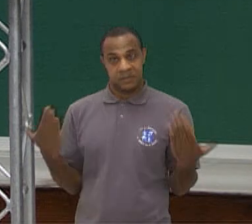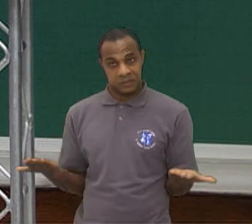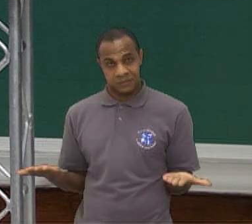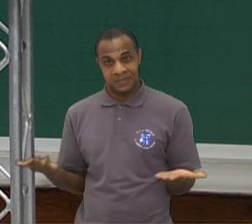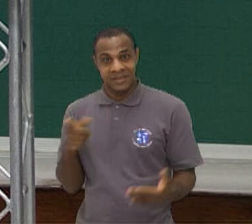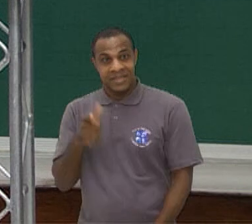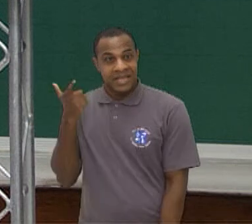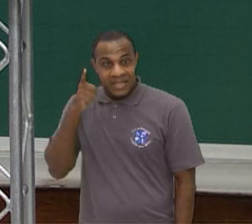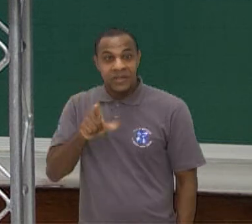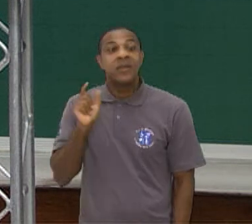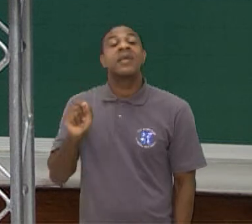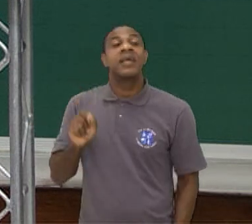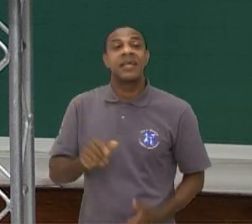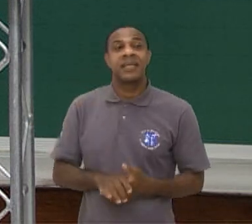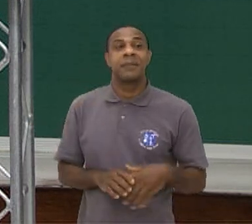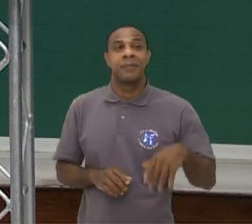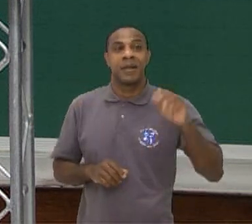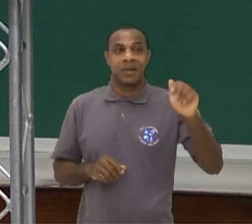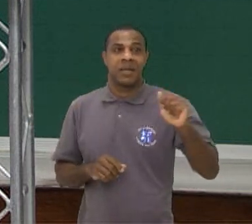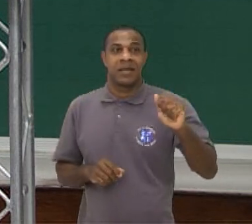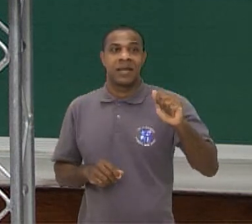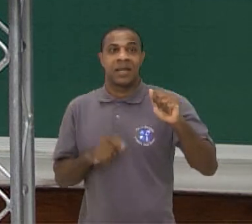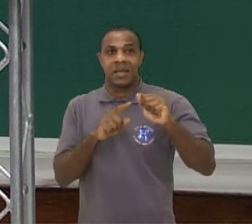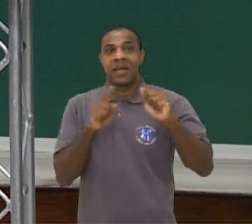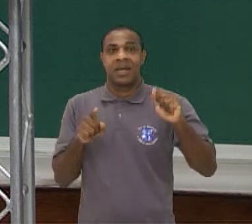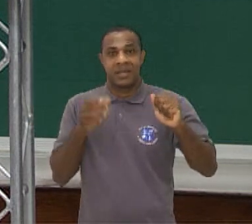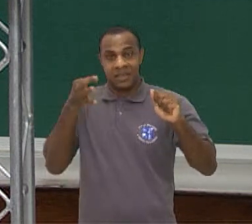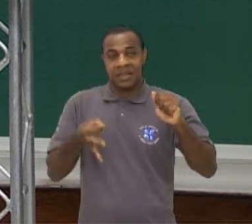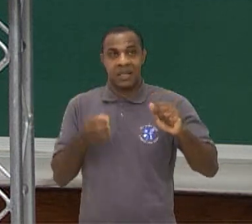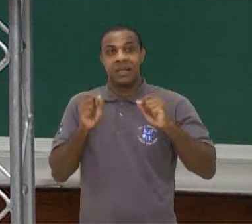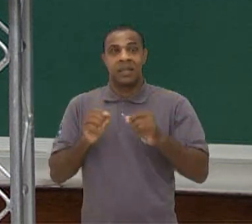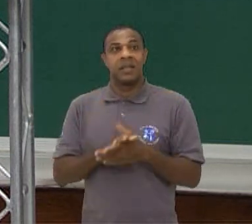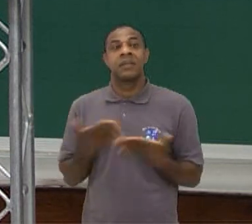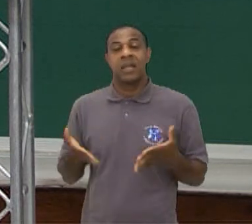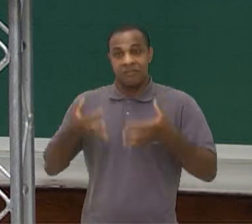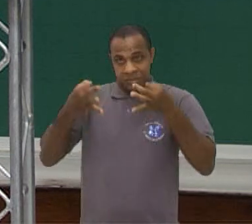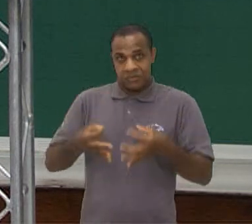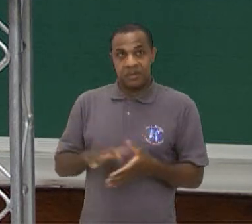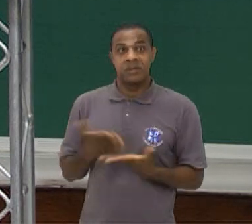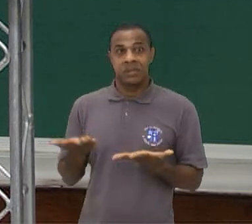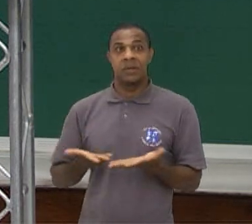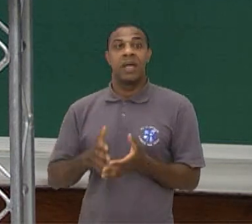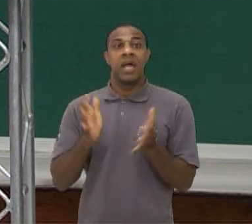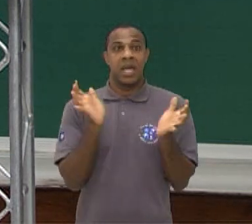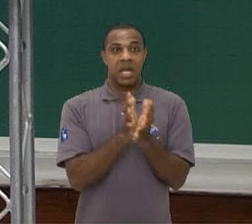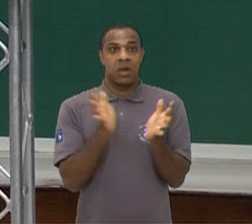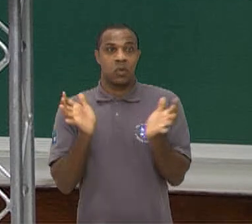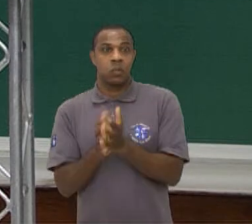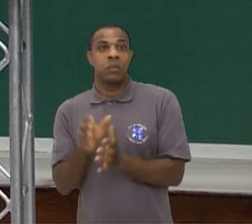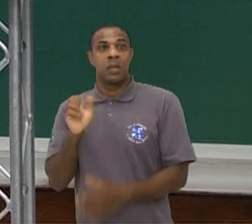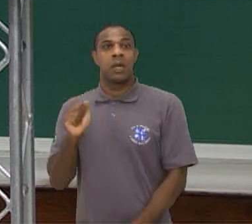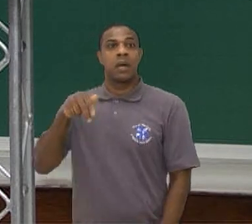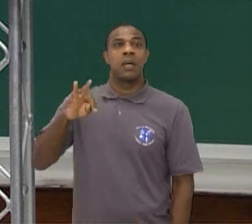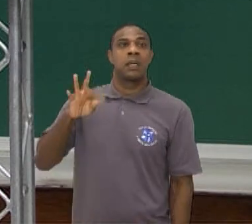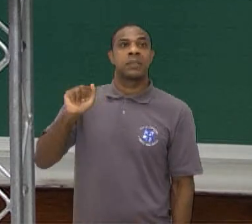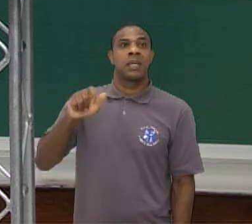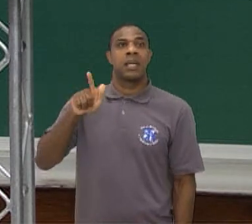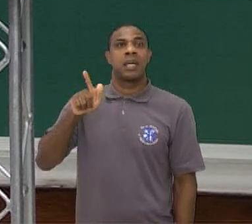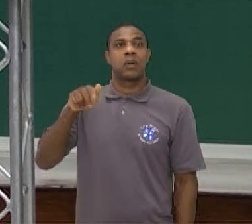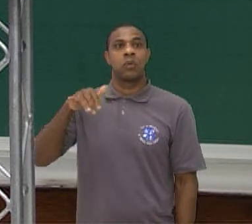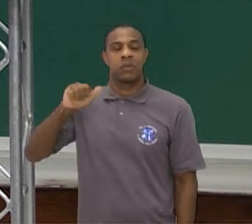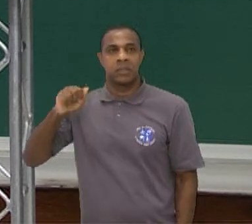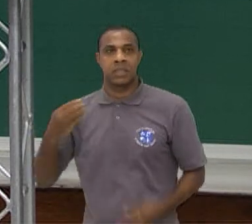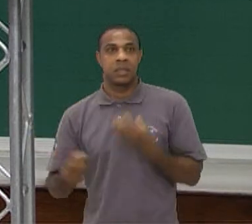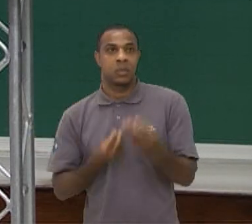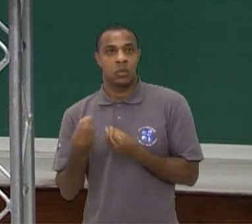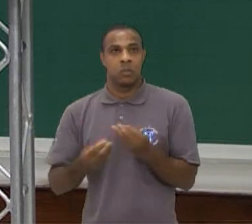E aí quem acertou, quem marcou que a afirmativa está correta. Então são classes antagônicas. A gente começou a aula falando sobre isso e agora a